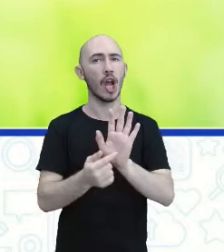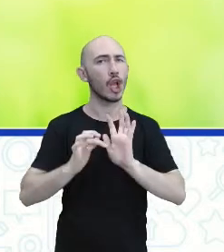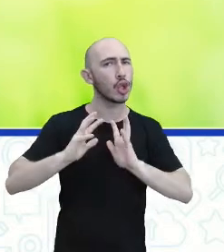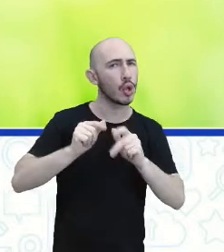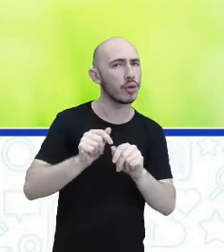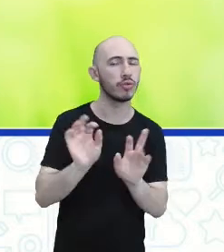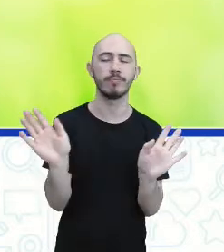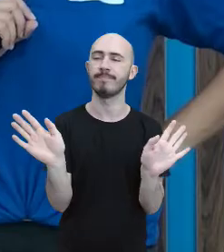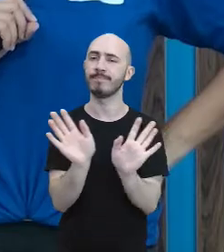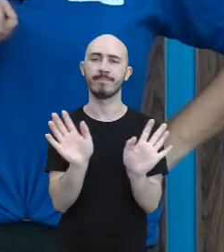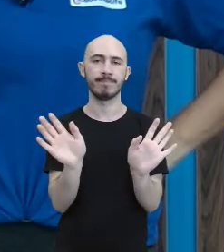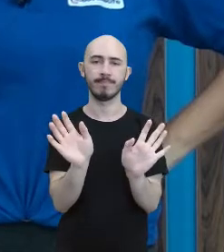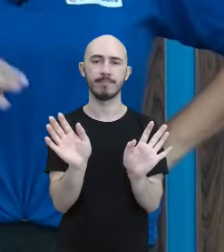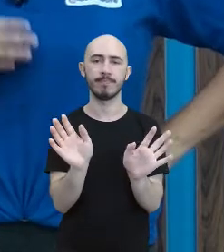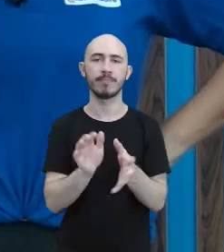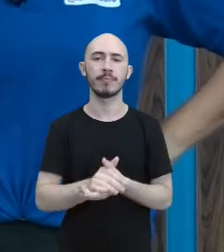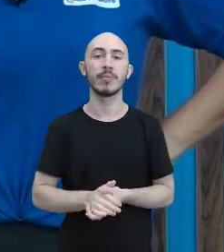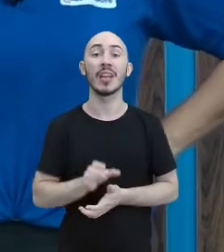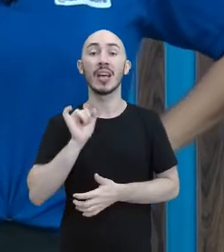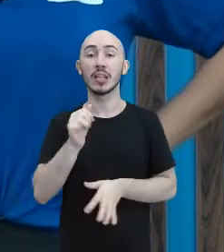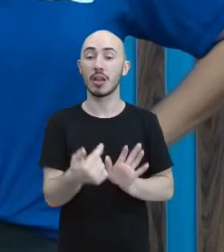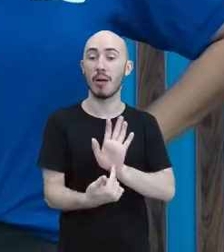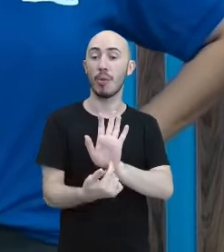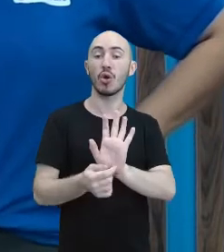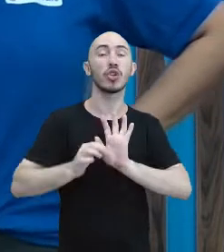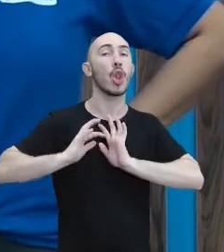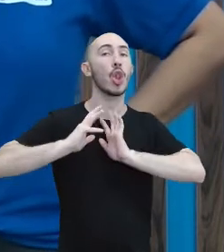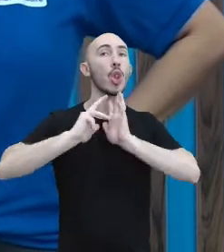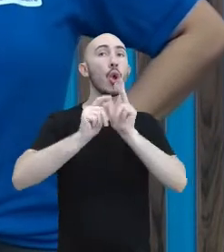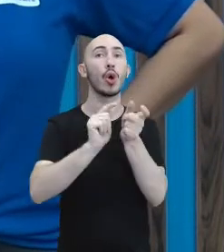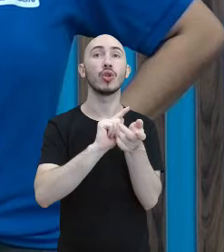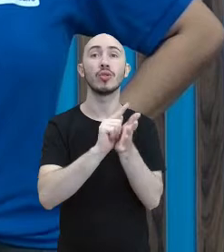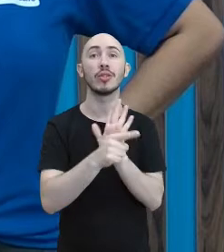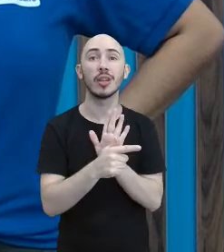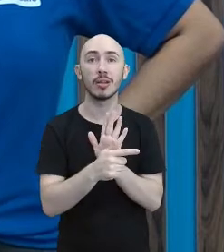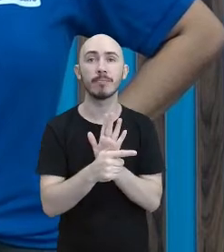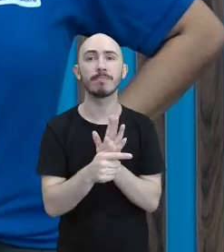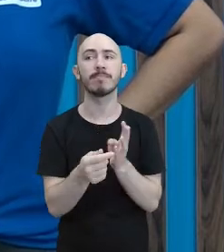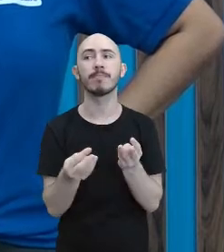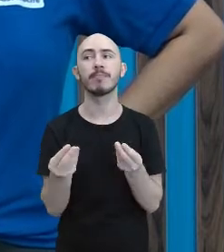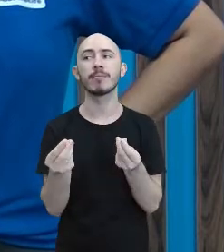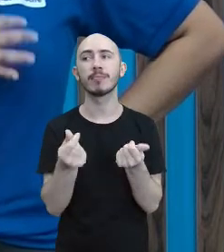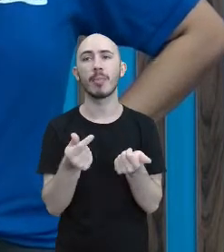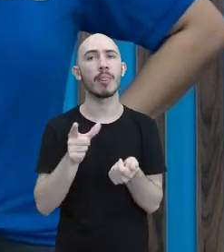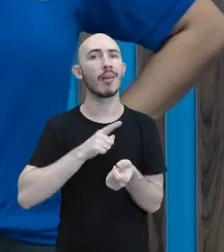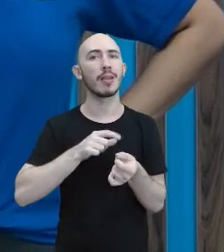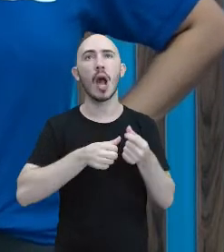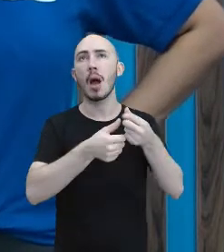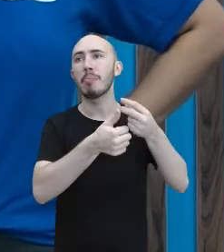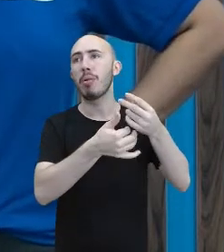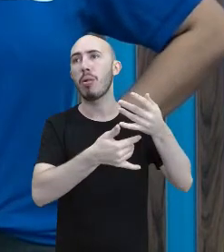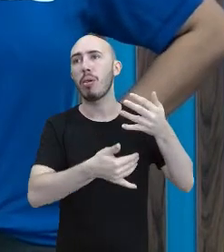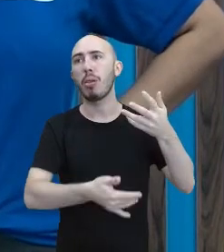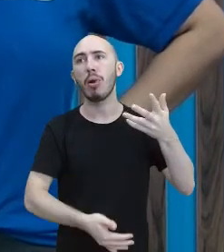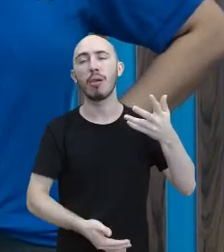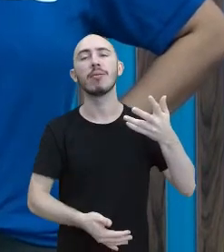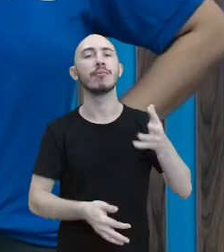todos, certo? Porque se eu tivesse trazido todos os gêneros, tem um número infinito de